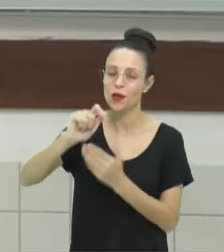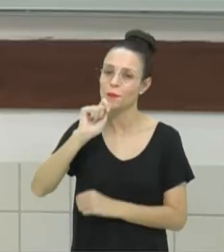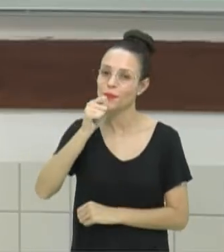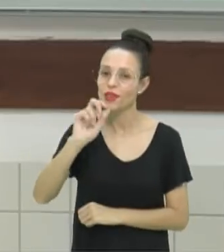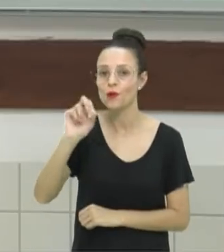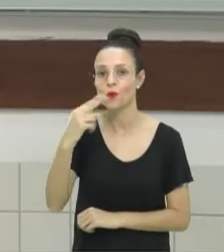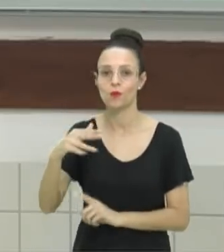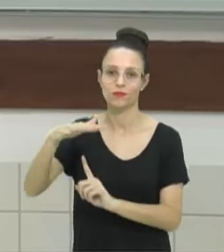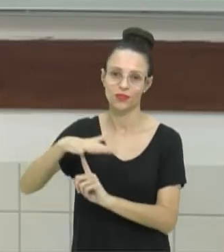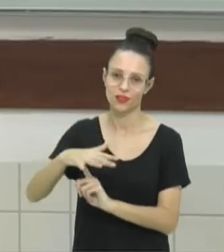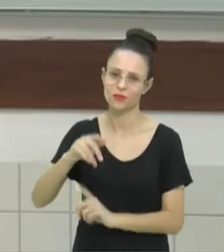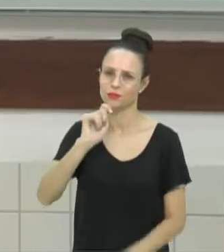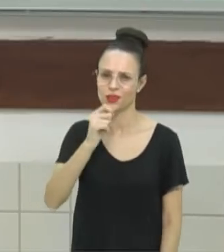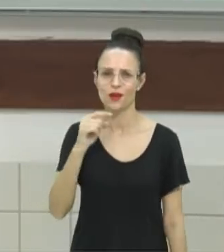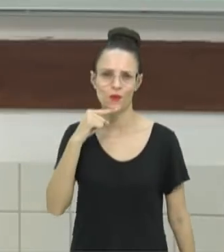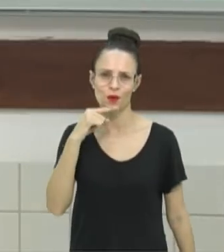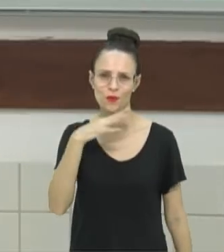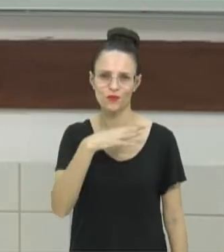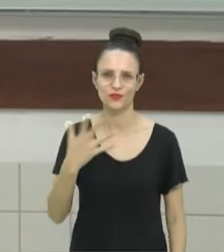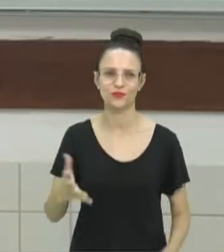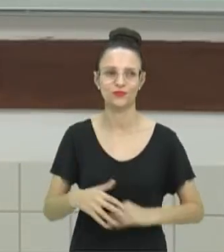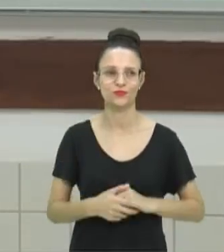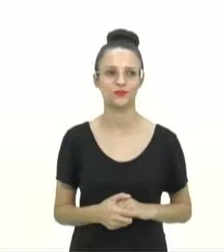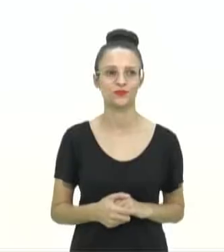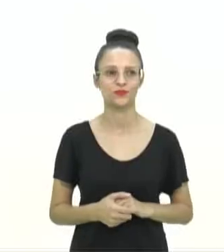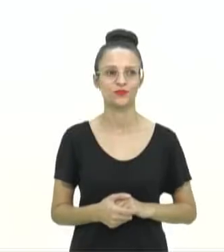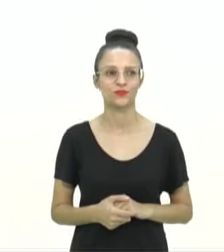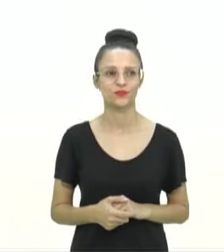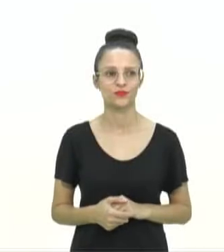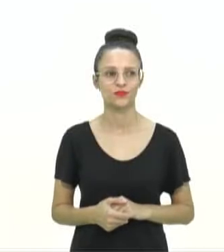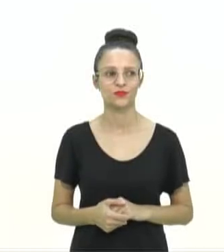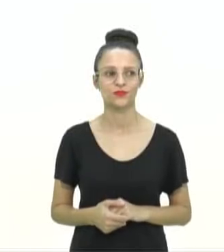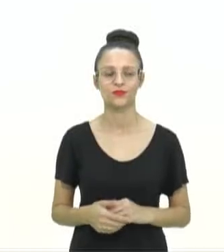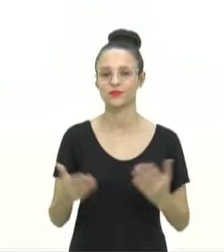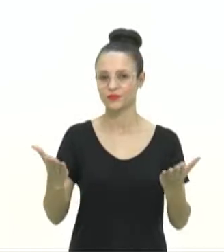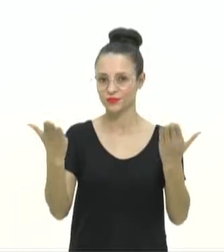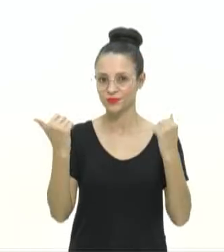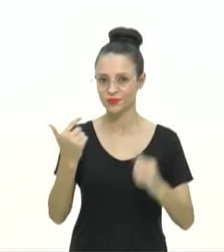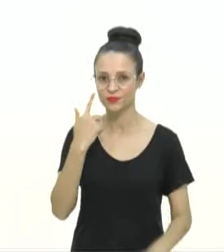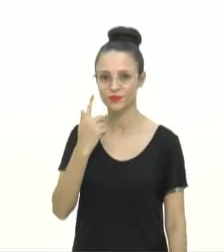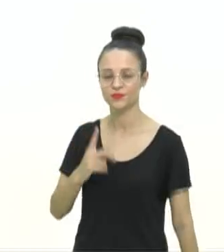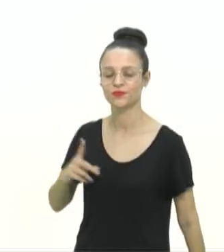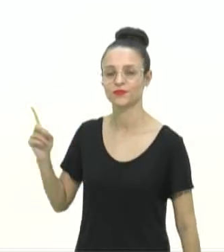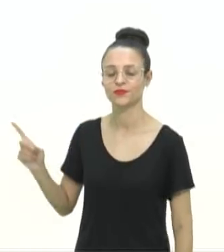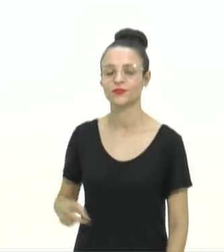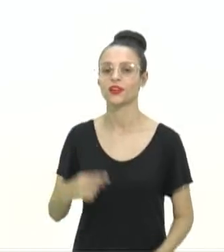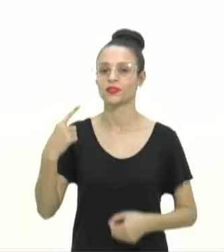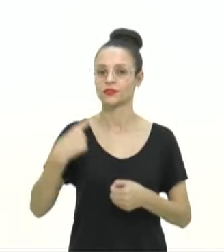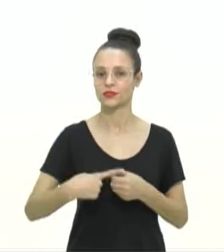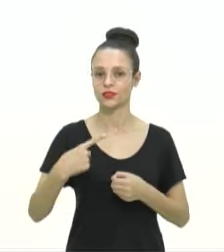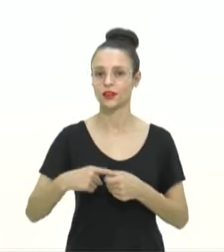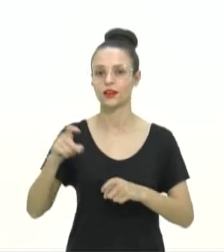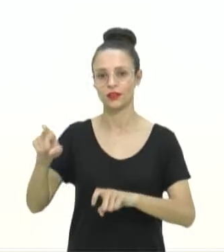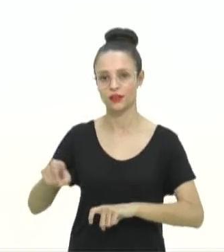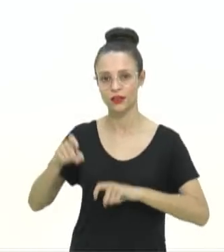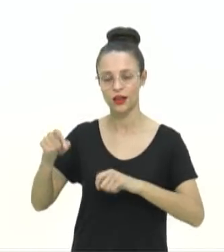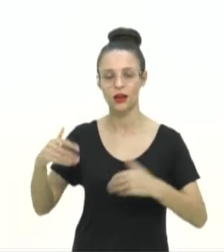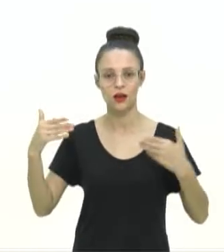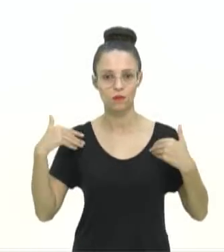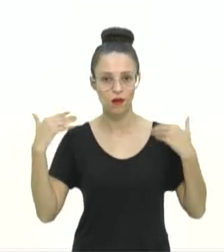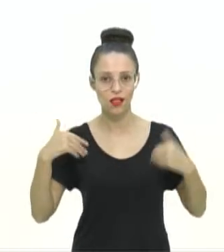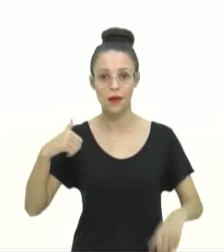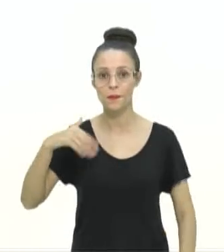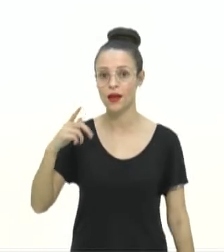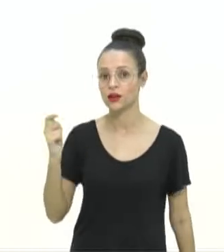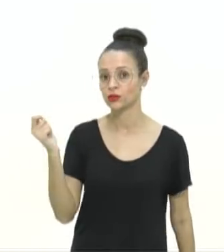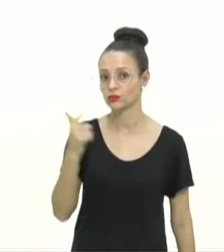pinhão? É pinhão, óbvio, né? Vamos ver ali, então. Em Campo Alegre, mais do que em Tijucas, existem